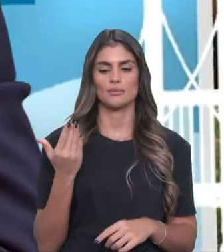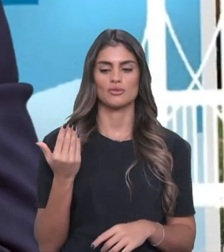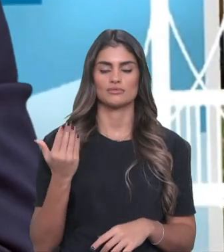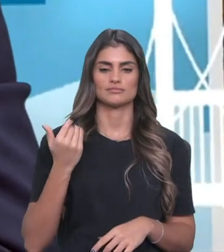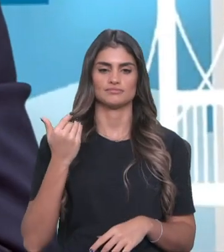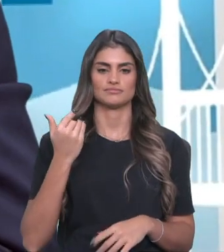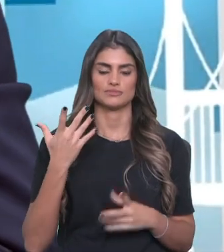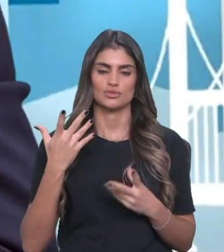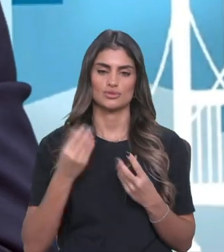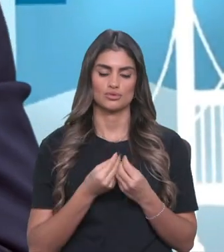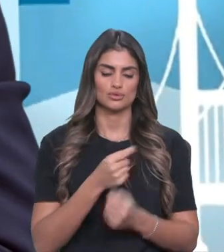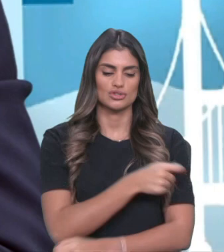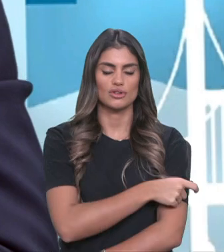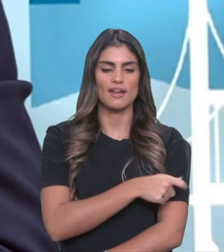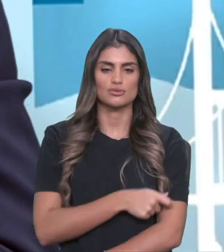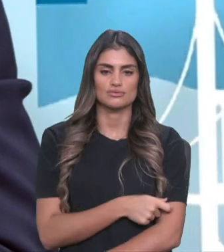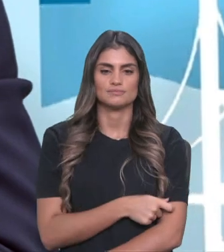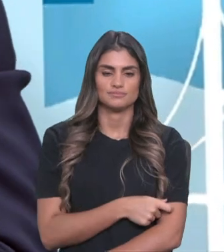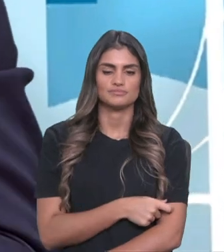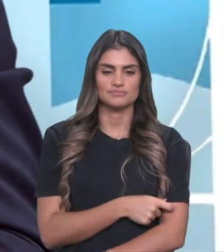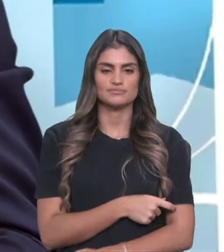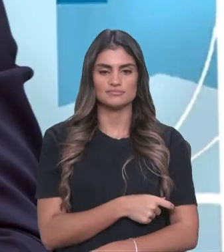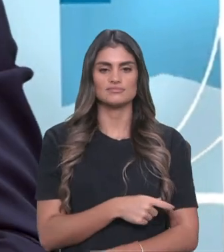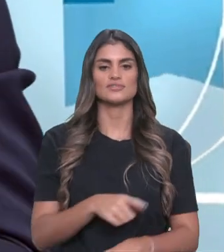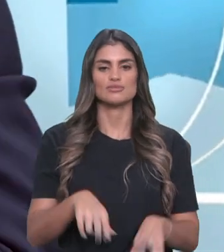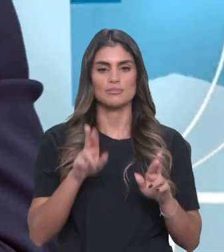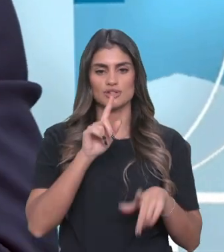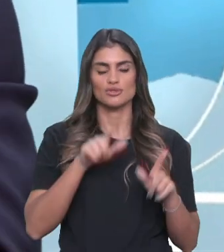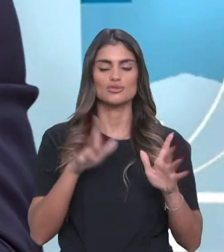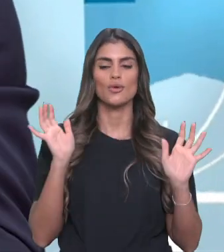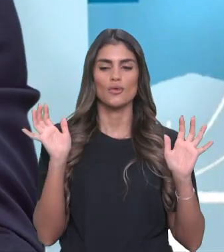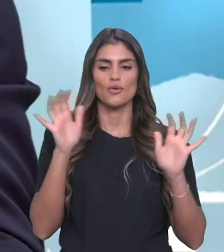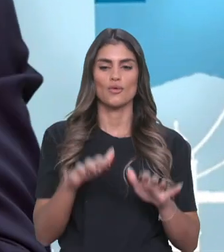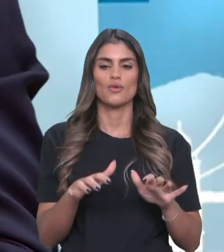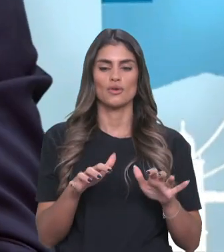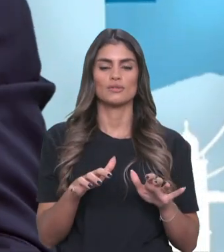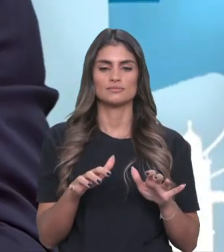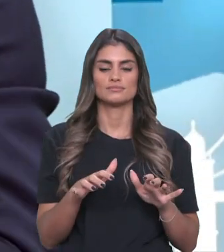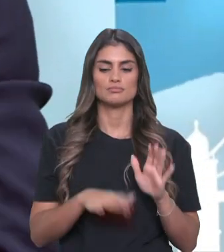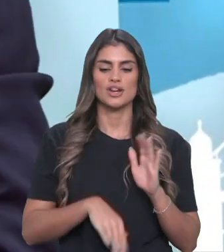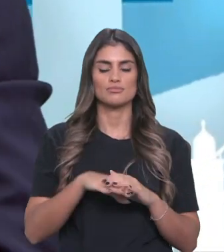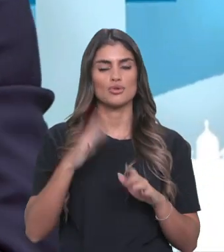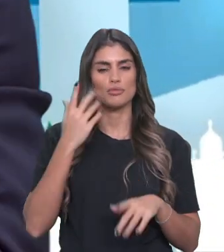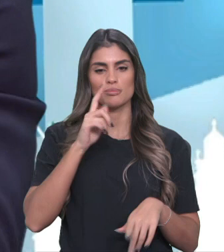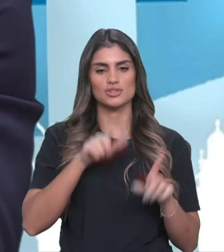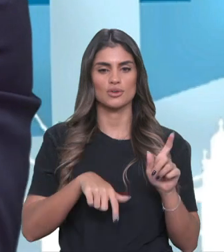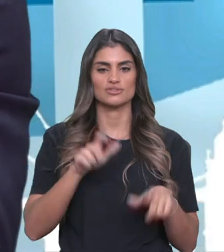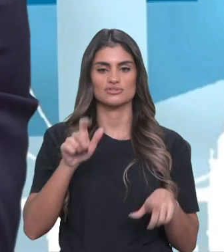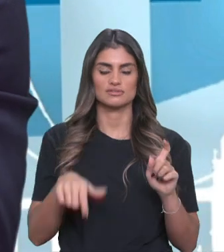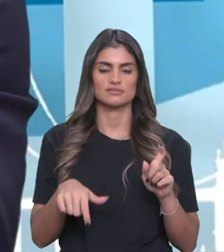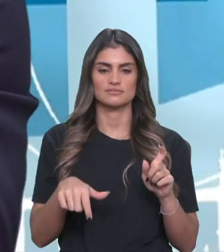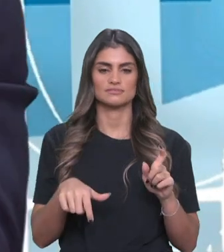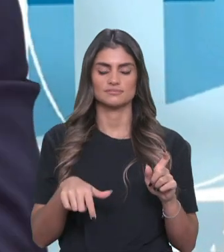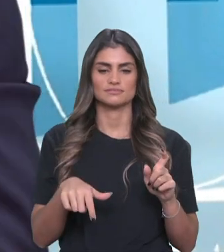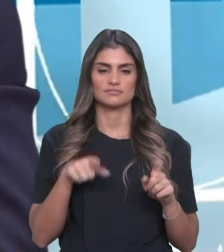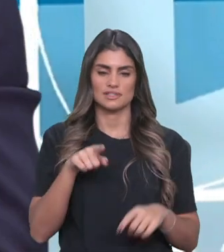com todos os delegados diocesanos. Pelo menos esses estarão, não é? E esperamos que sim, e que esteja o maior número de pessoas para que seja também